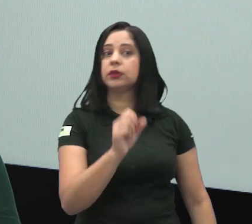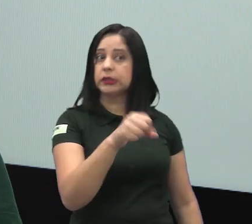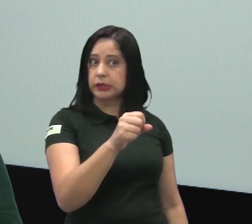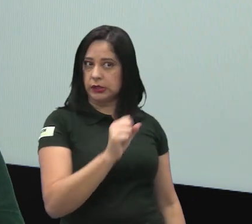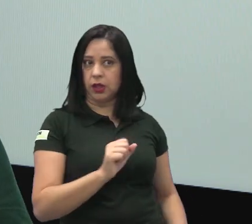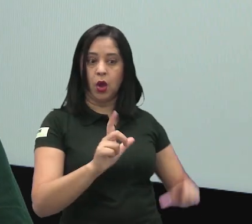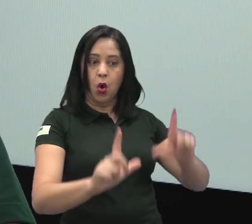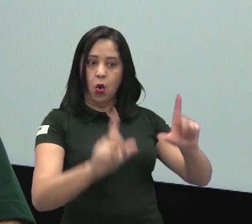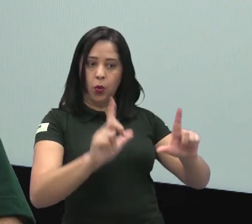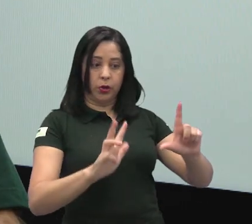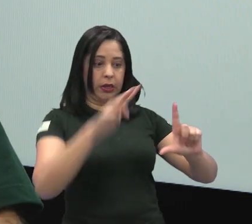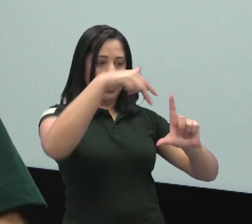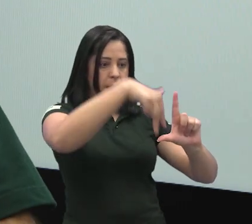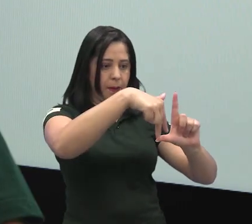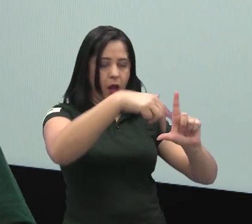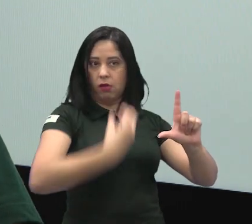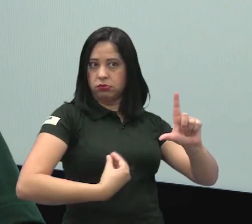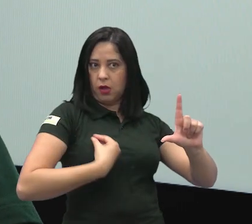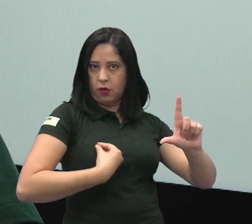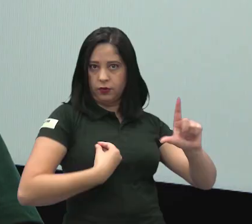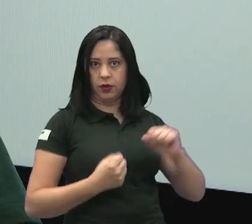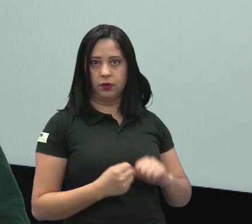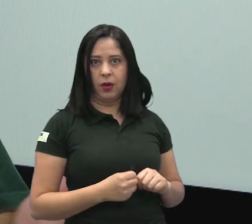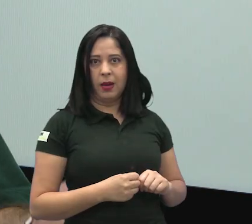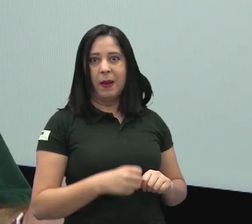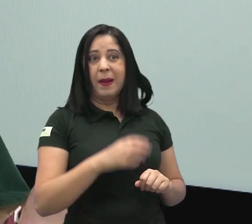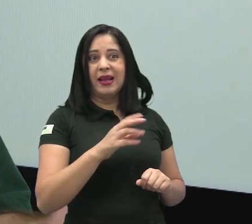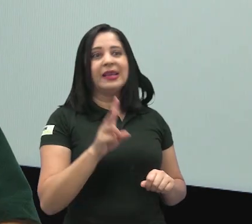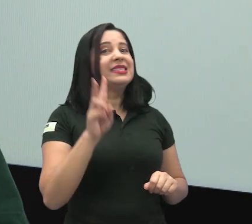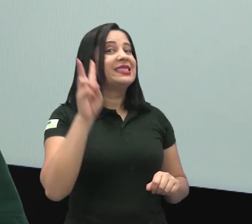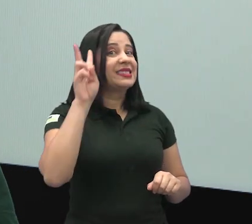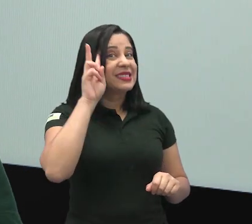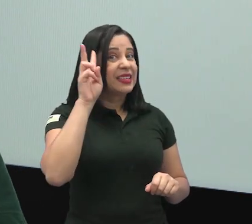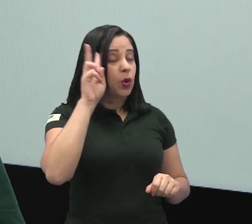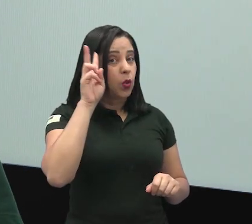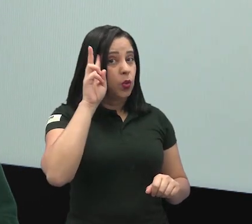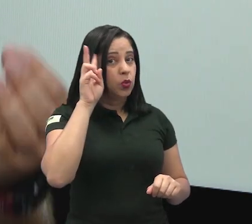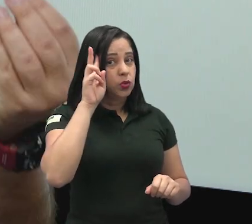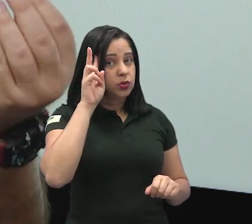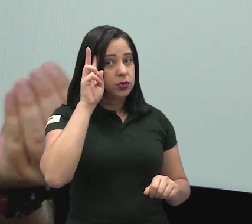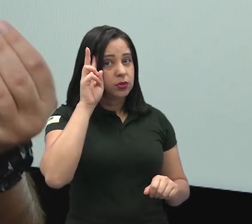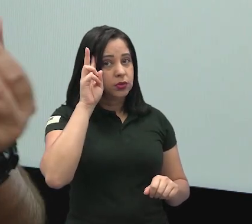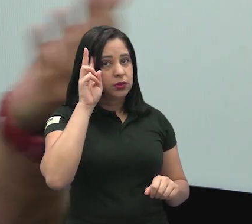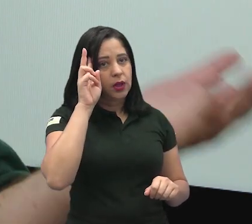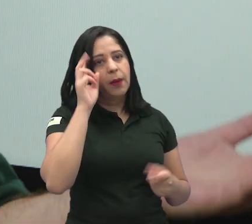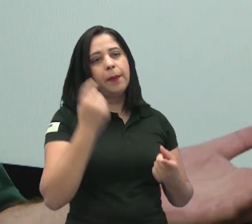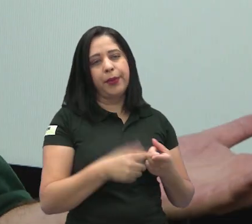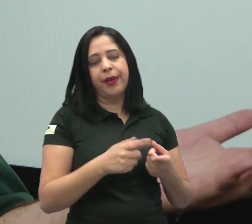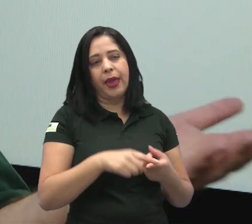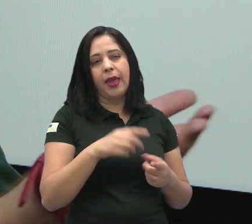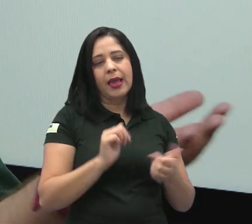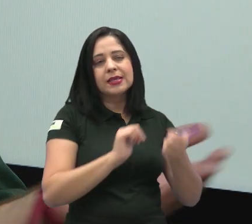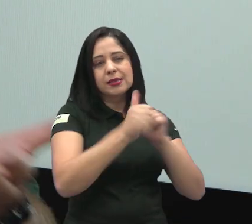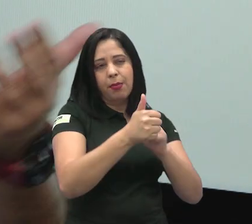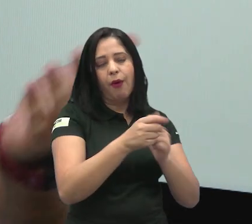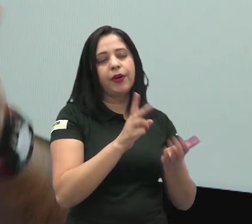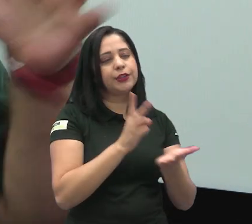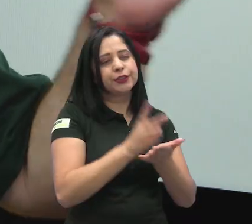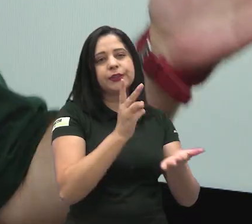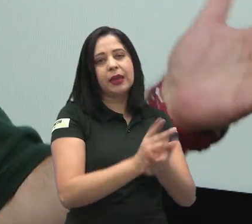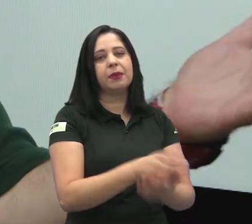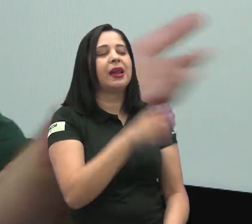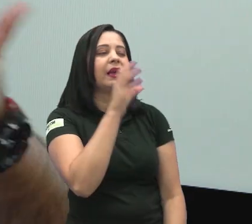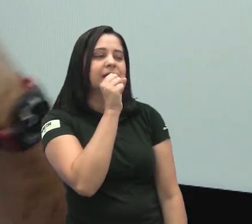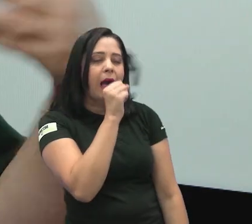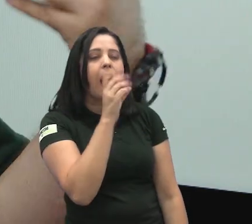vivo. No nosso caso, né, principalmente segunda-feira, que é o maior gargalo. O esporte, geralmente, final de semana. Hoje